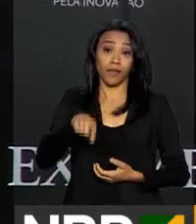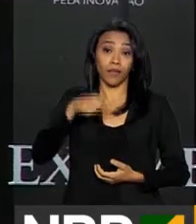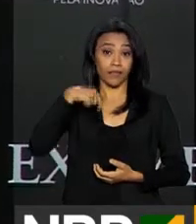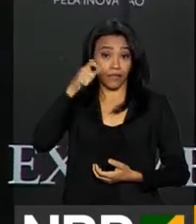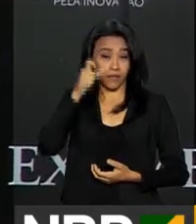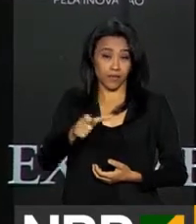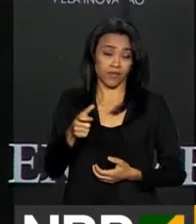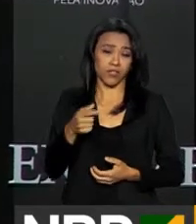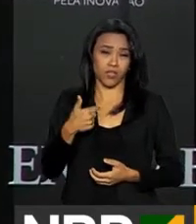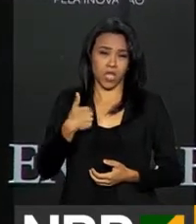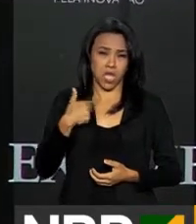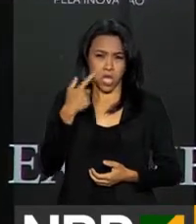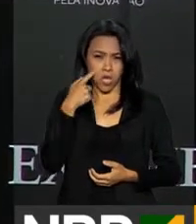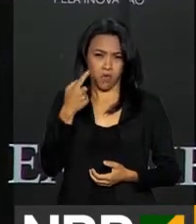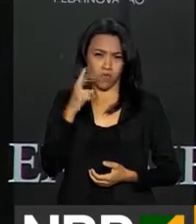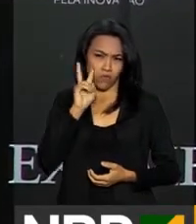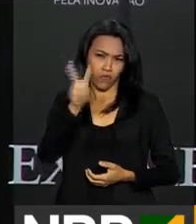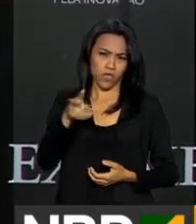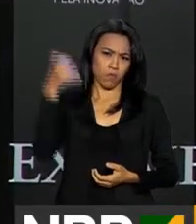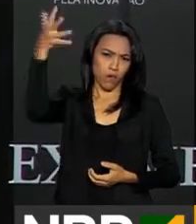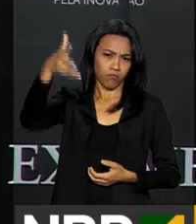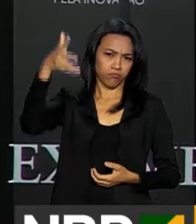ouvir uma colocação